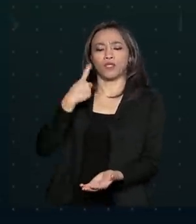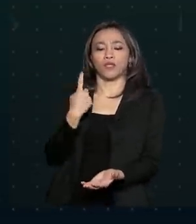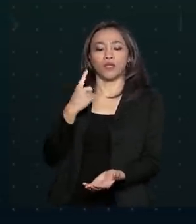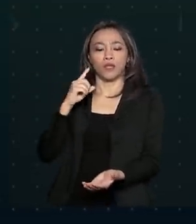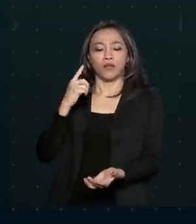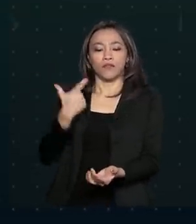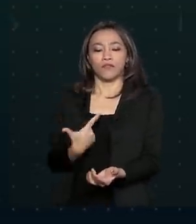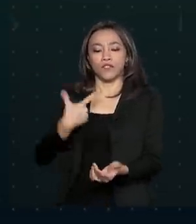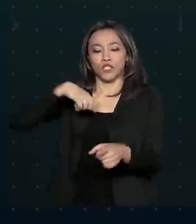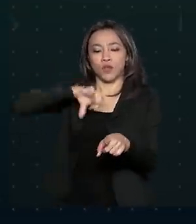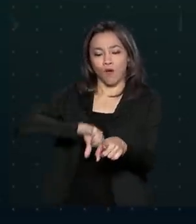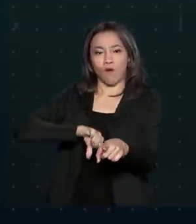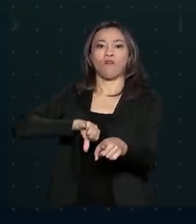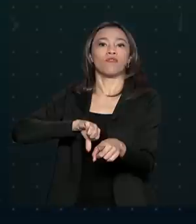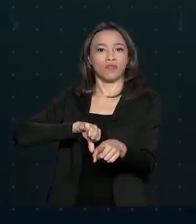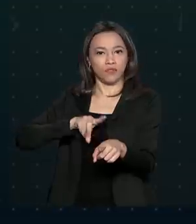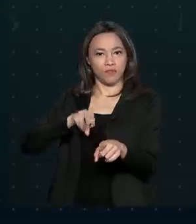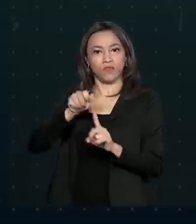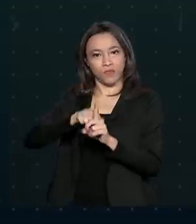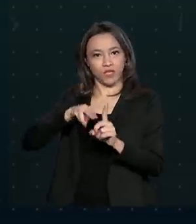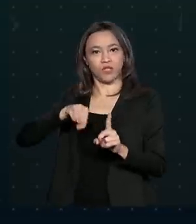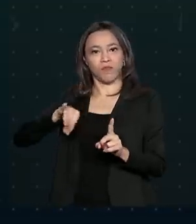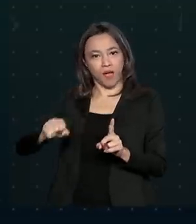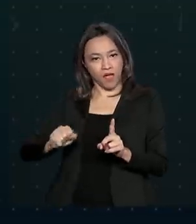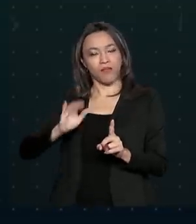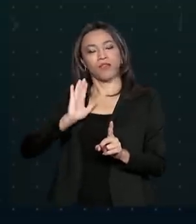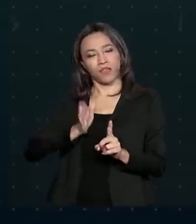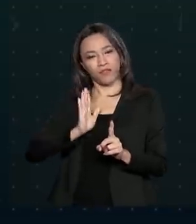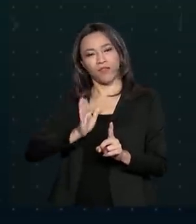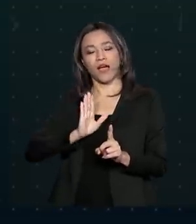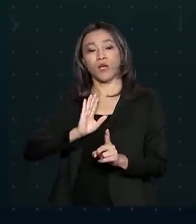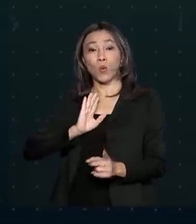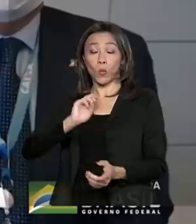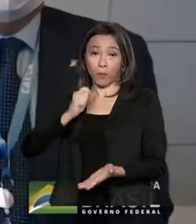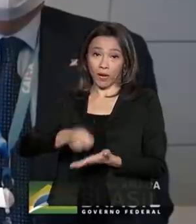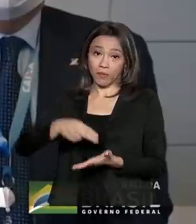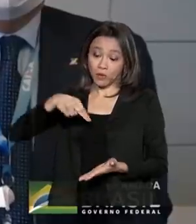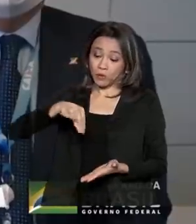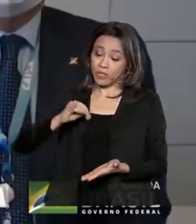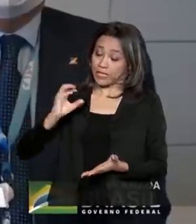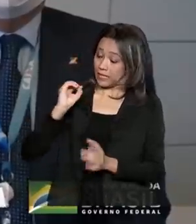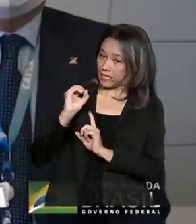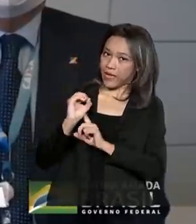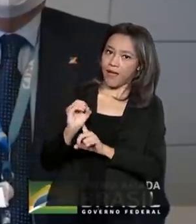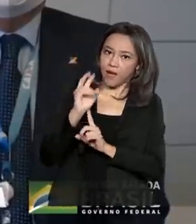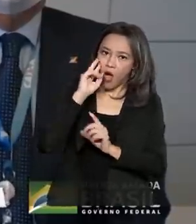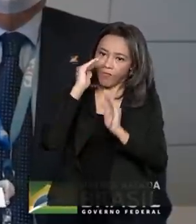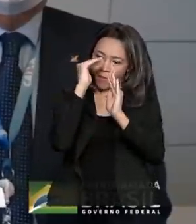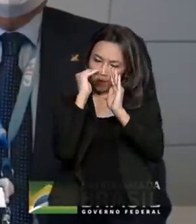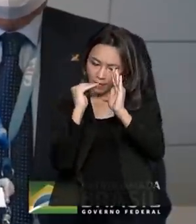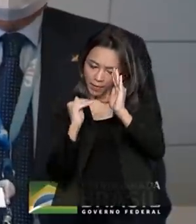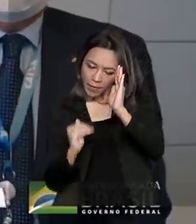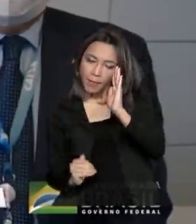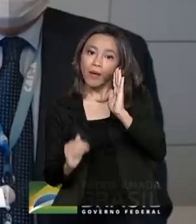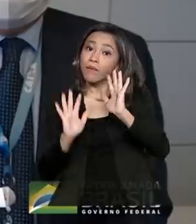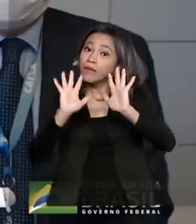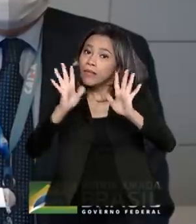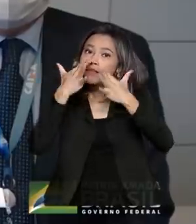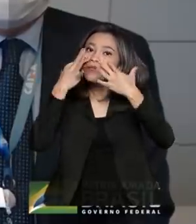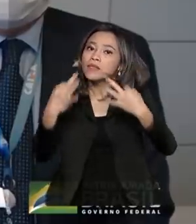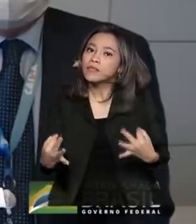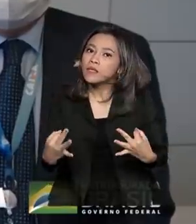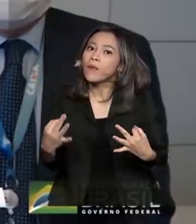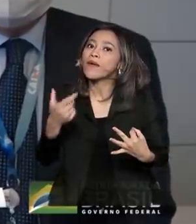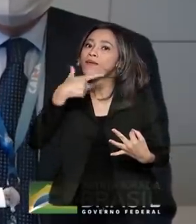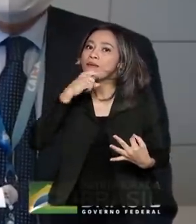maio, quando serão pagos os beneficiários com NIS de final zero. Mas atenção, a Caixa esclarece que quem